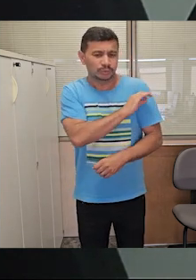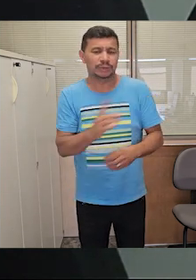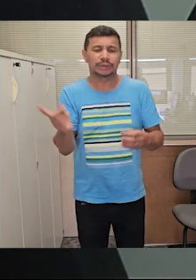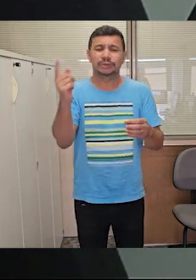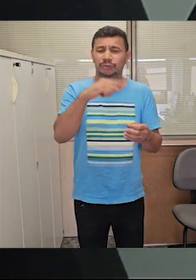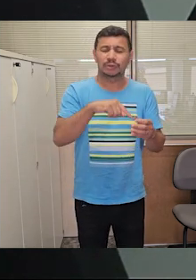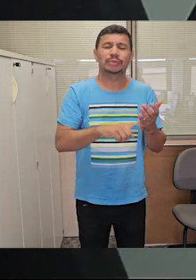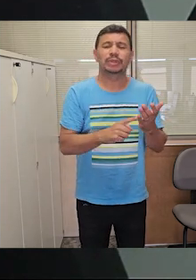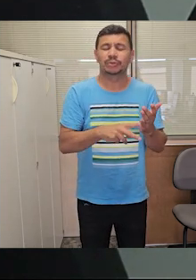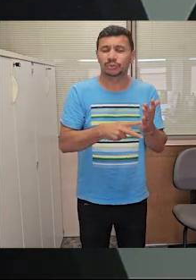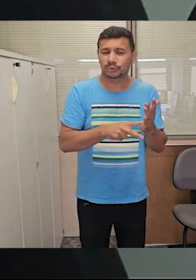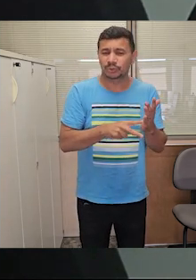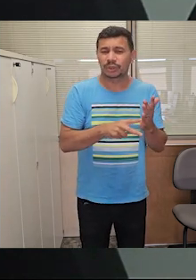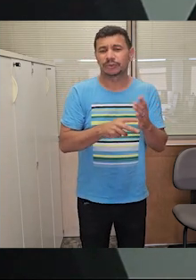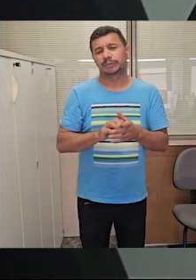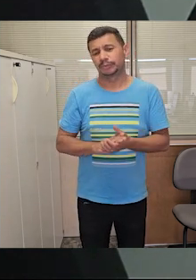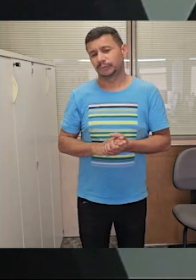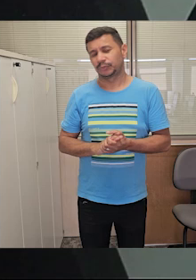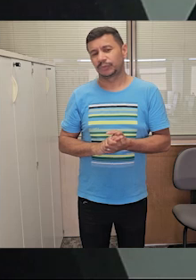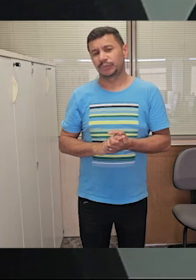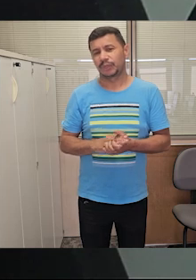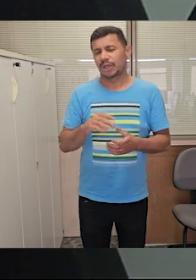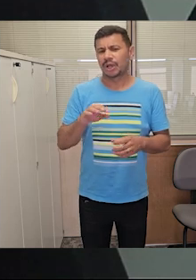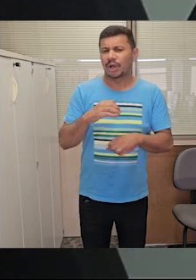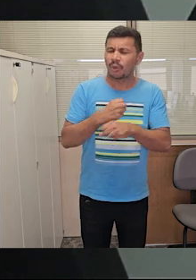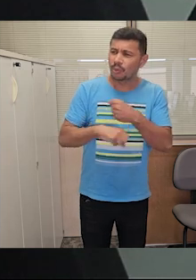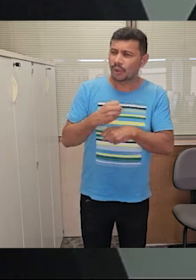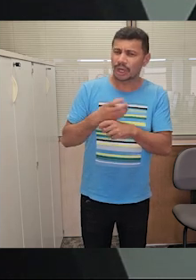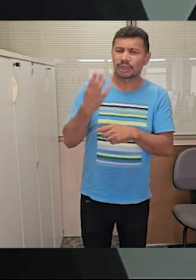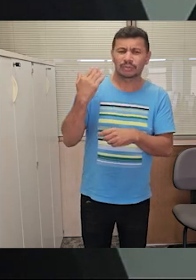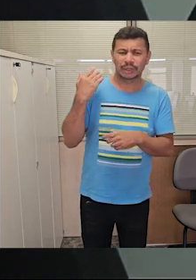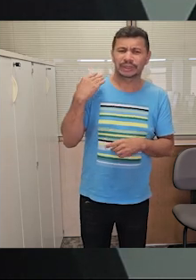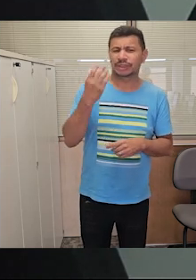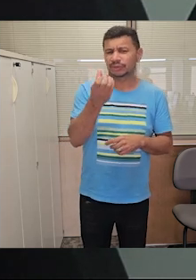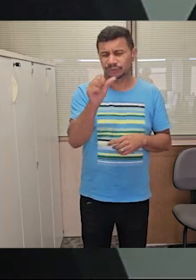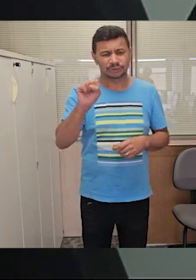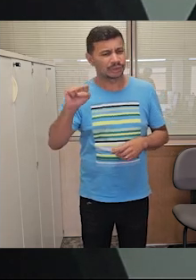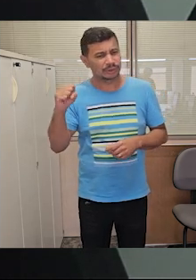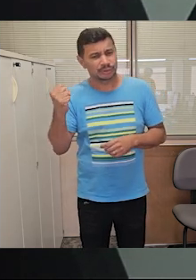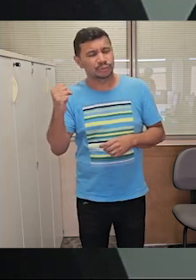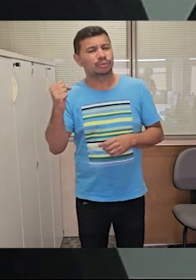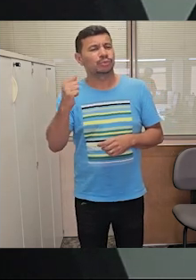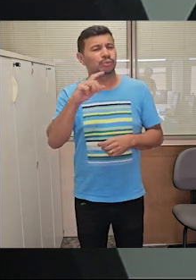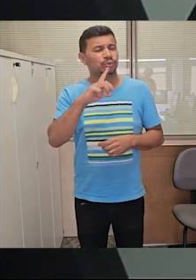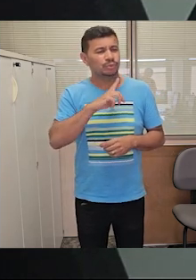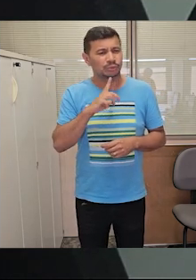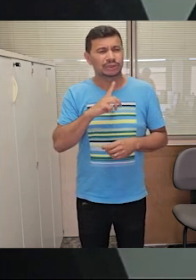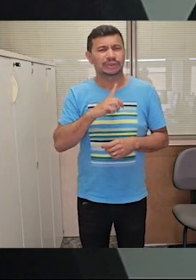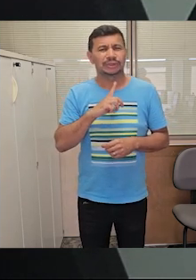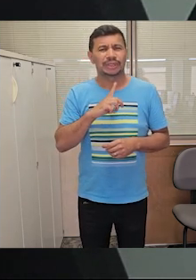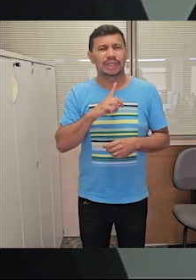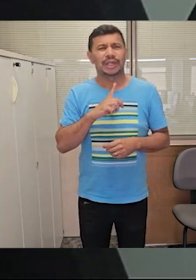Então, em 68 a intervenção foi logo após,